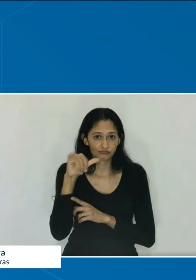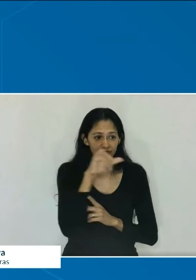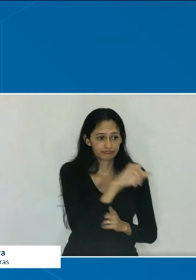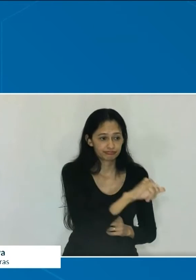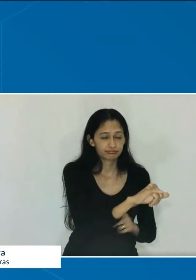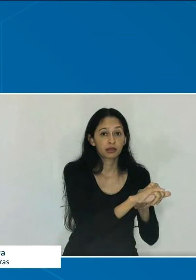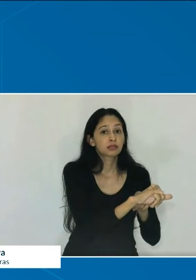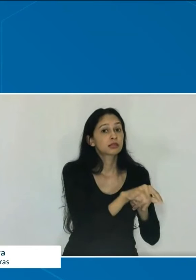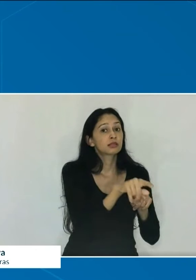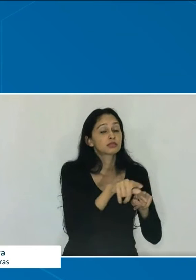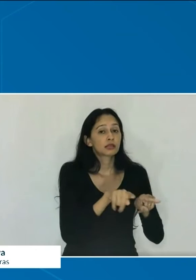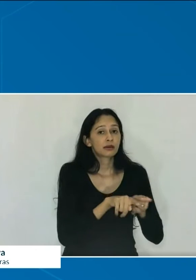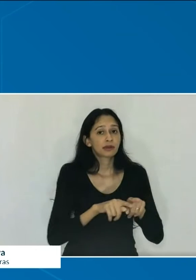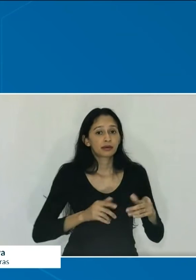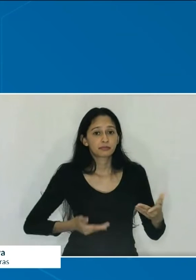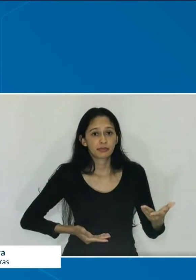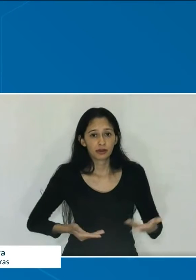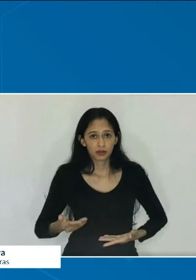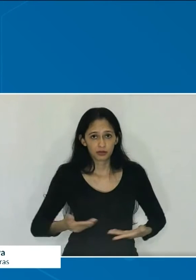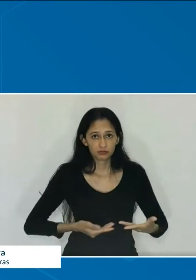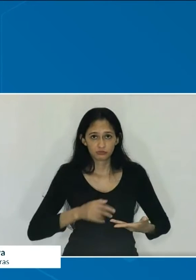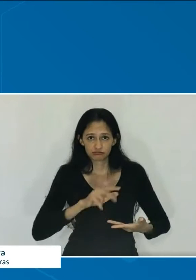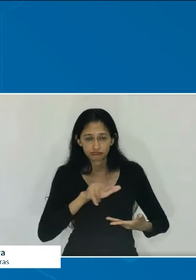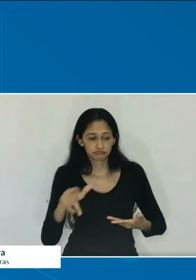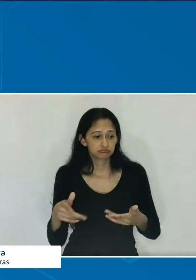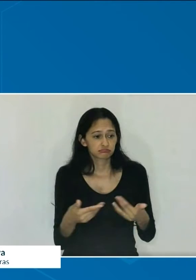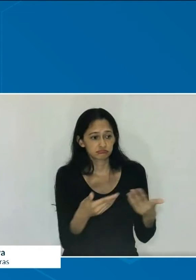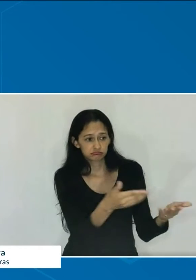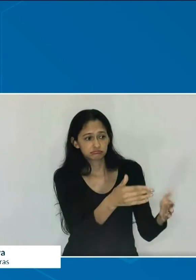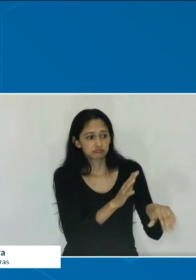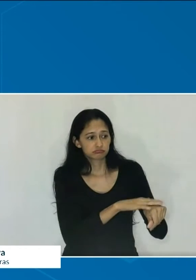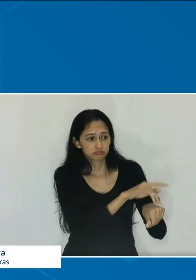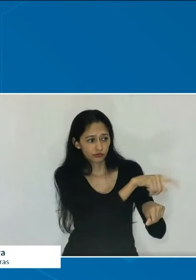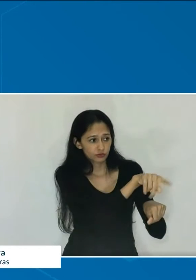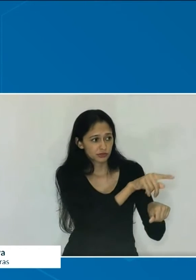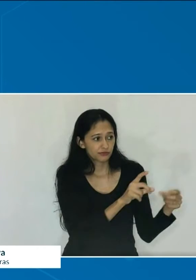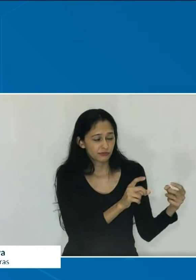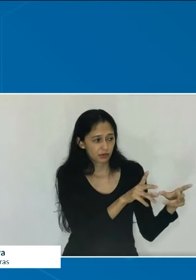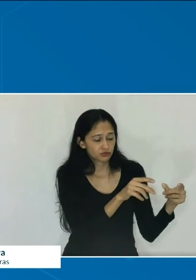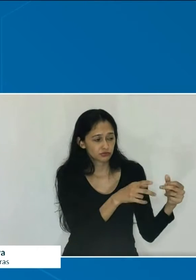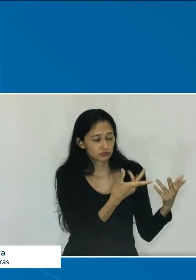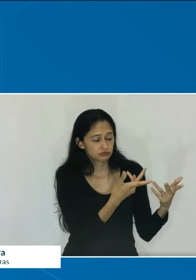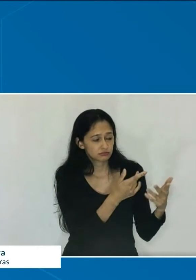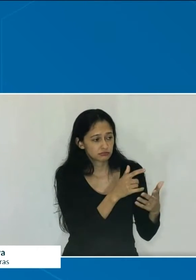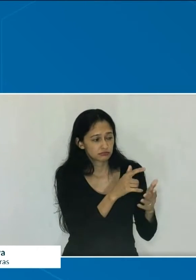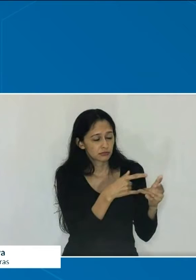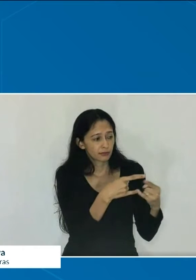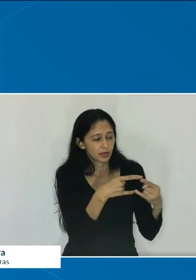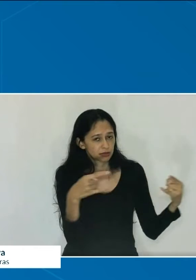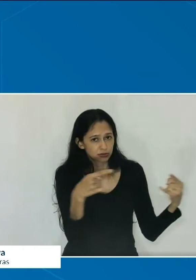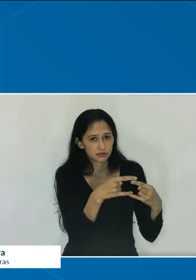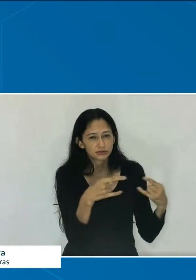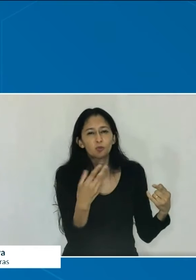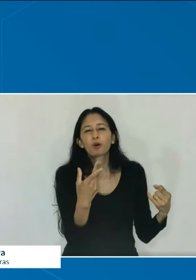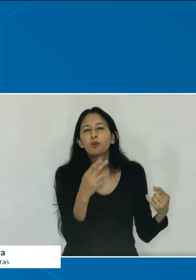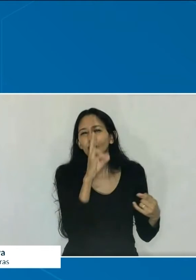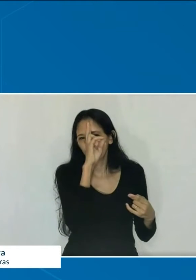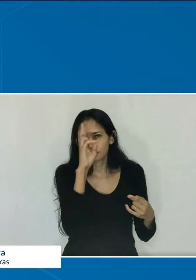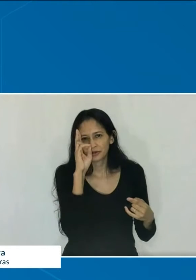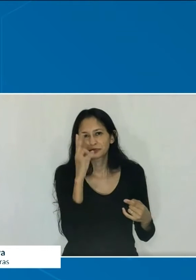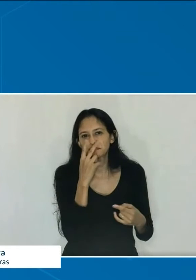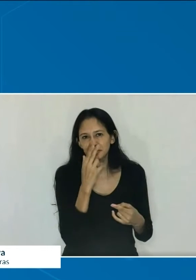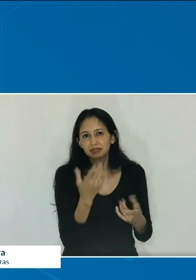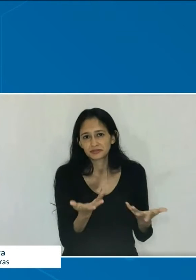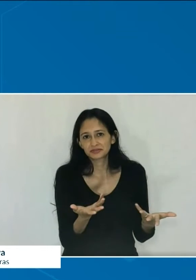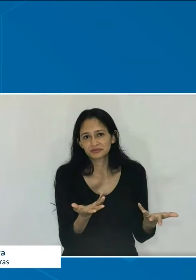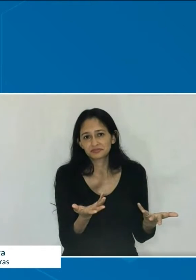tripulação, e você vende as passagens. Então, é quase uma uberização do serviço de transporte aéreo. Né?